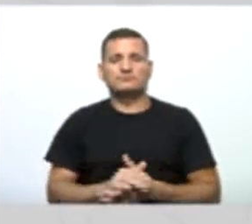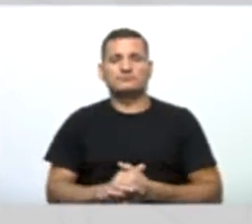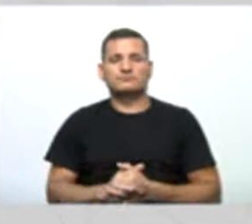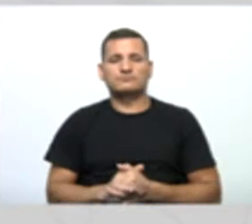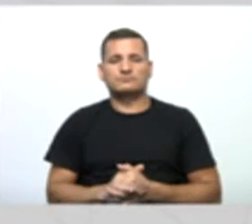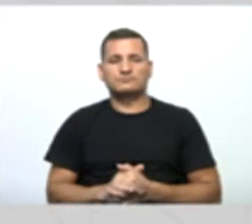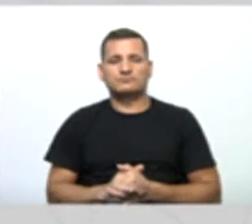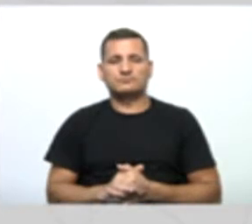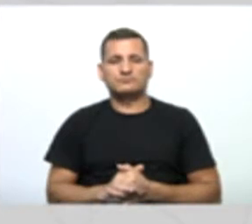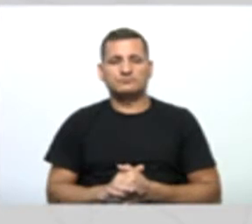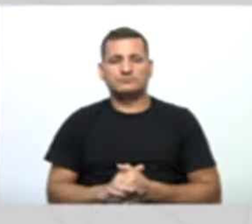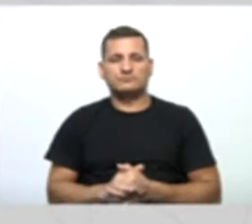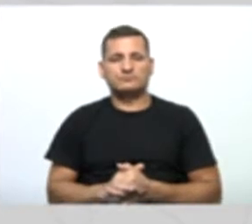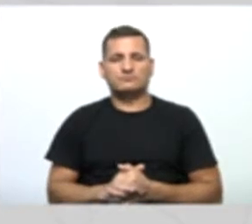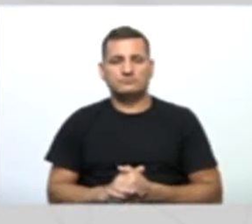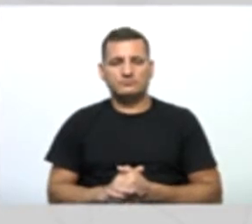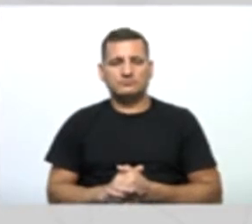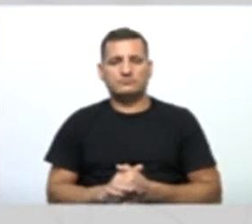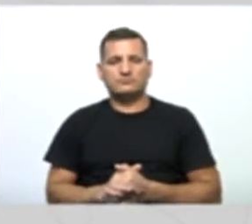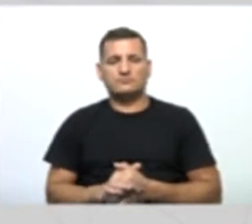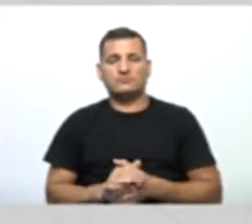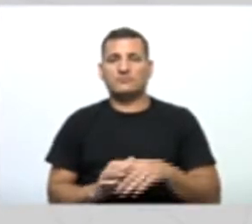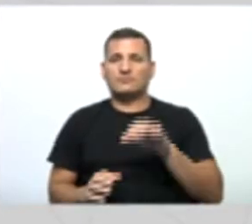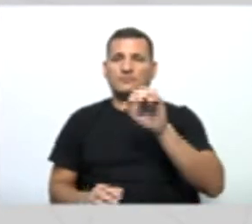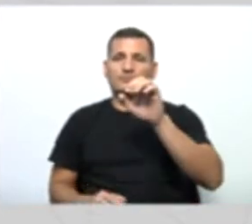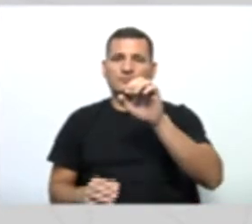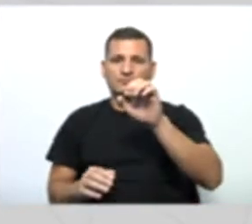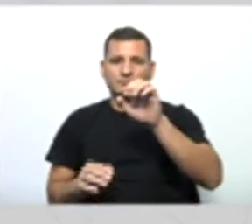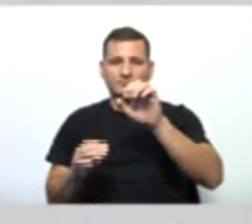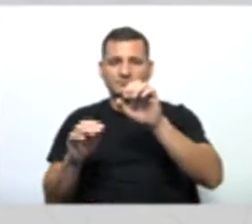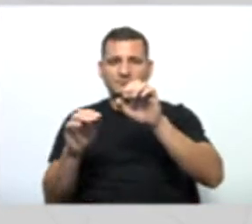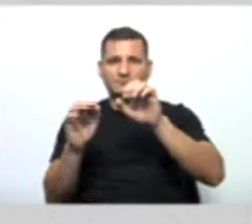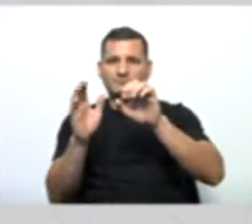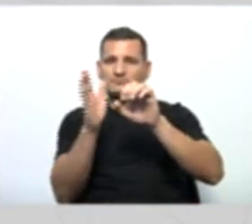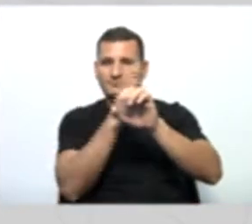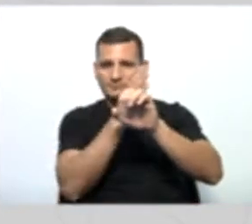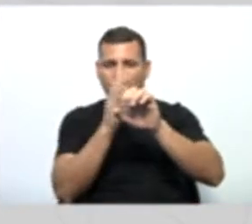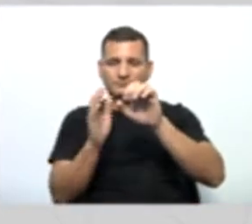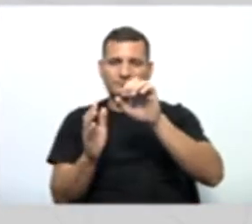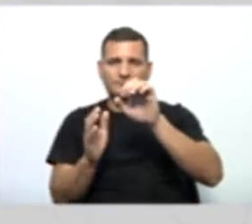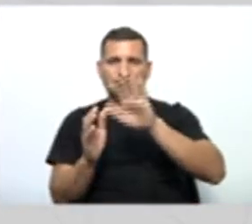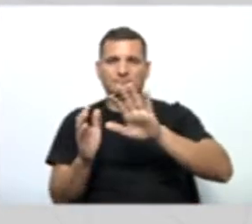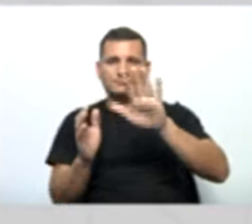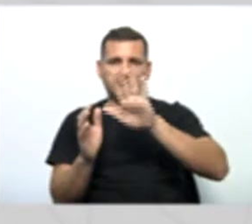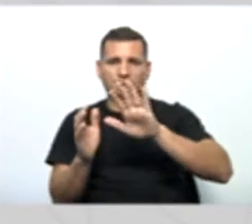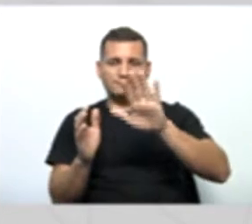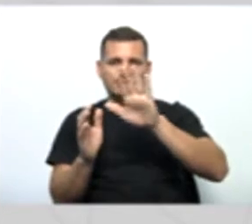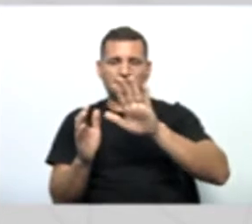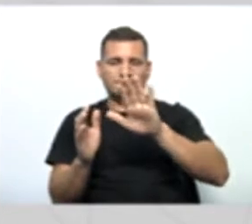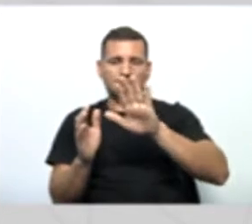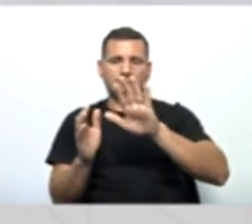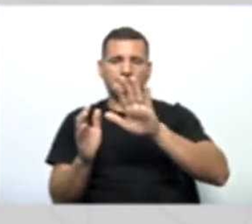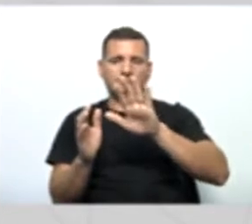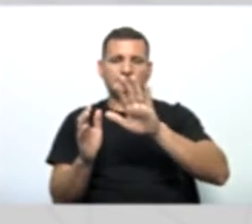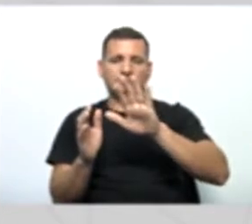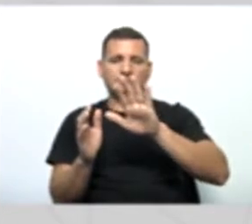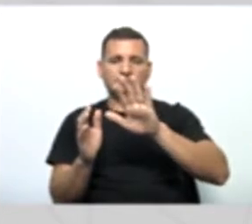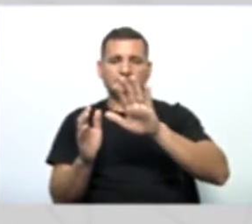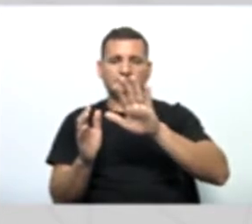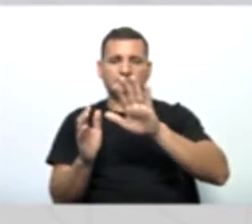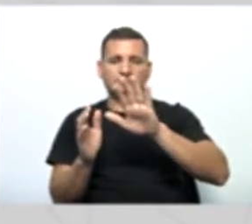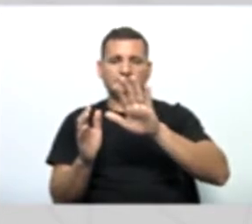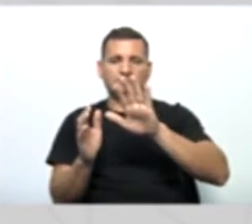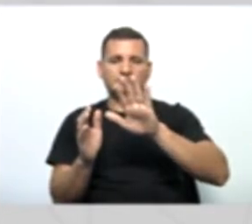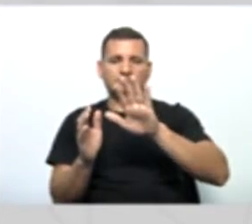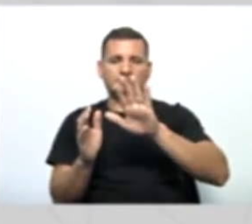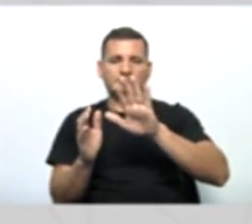deixar sempre essa esquerda minha que está aqui, ó, no caso, a parte principal da página, para que o usuário